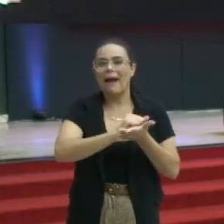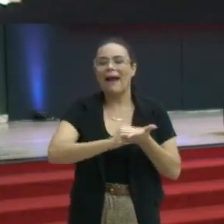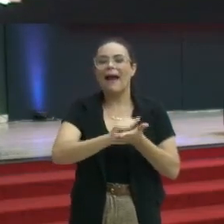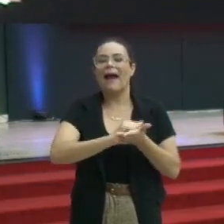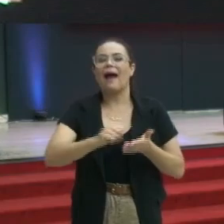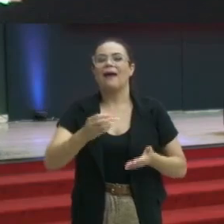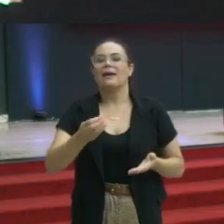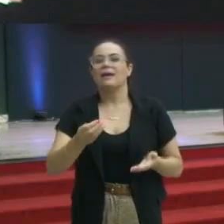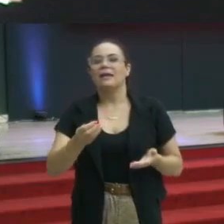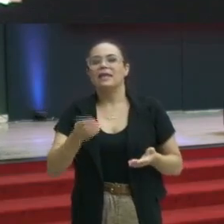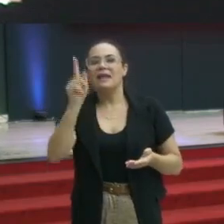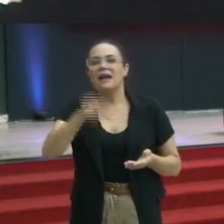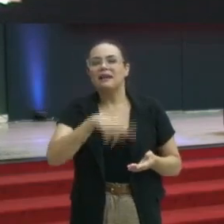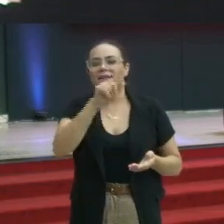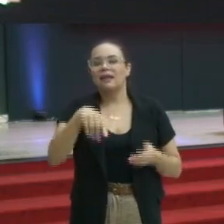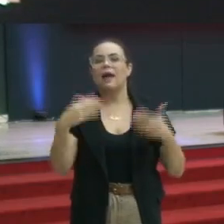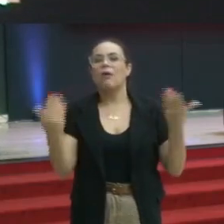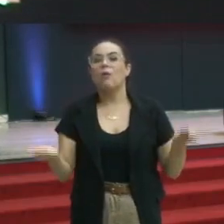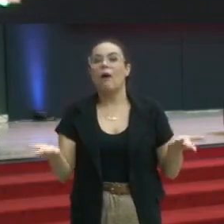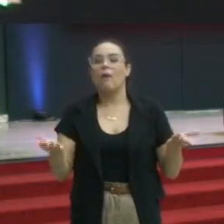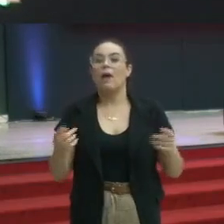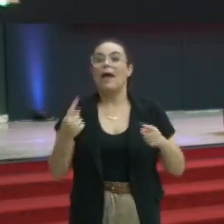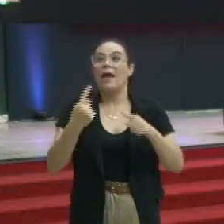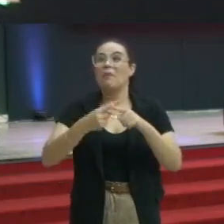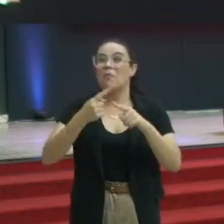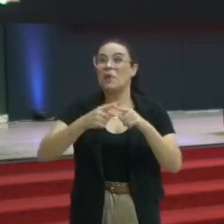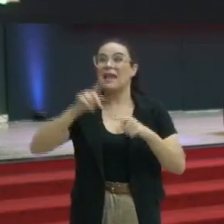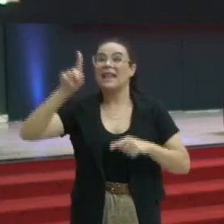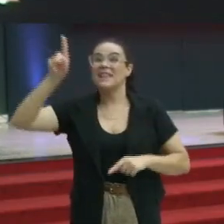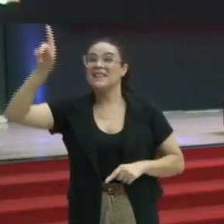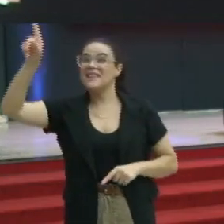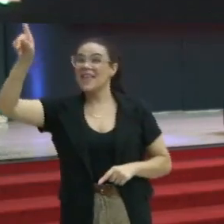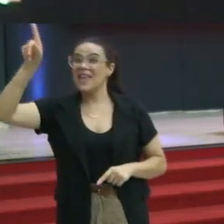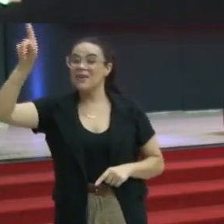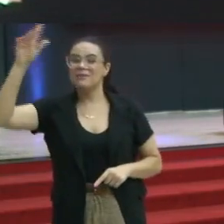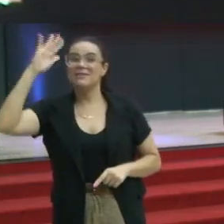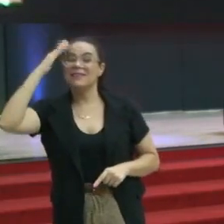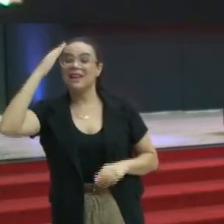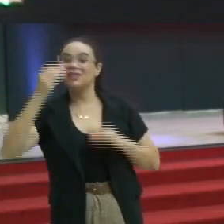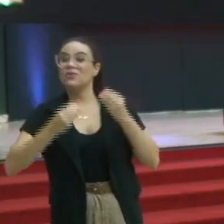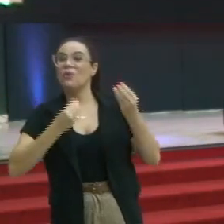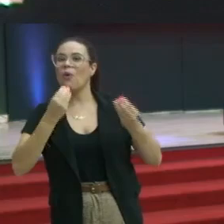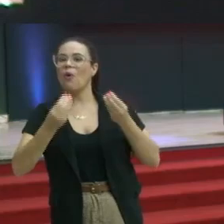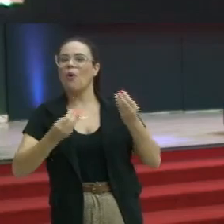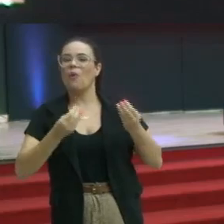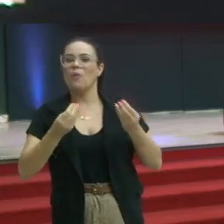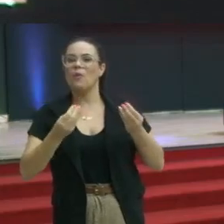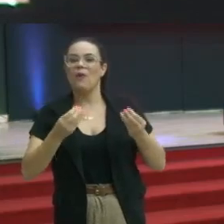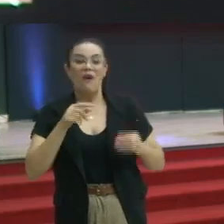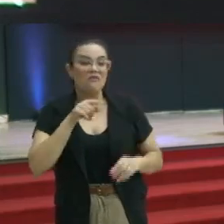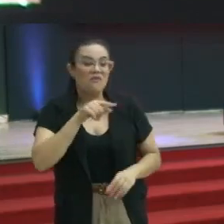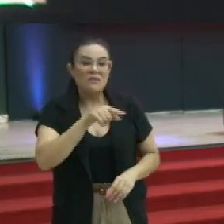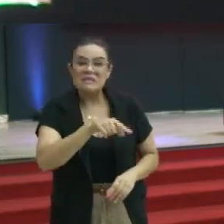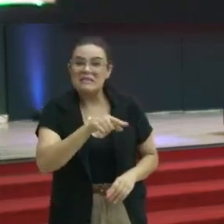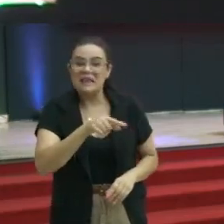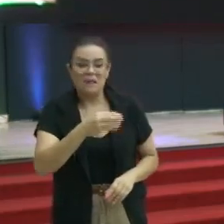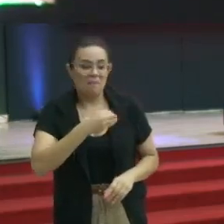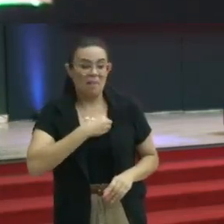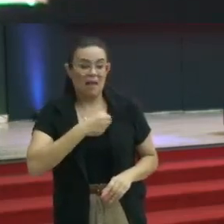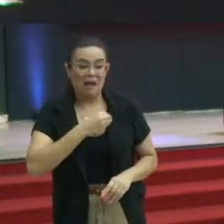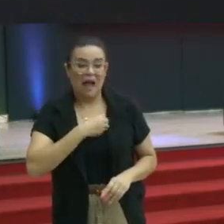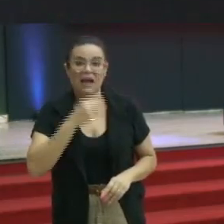pecado nunca existiu. É como se você nunca tivesse pecado na sua vida.